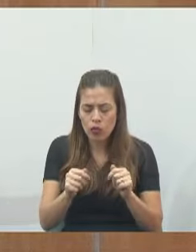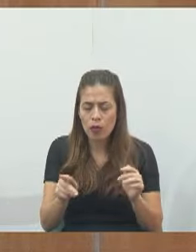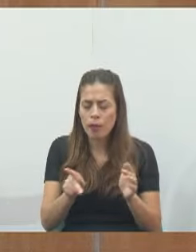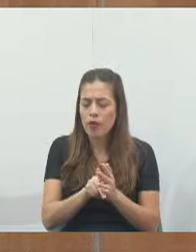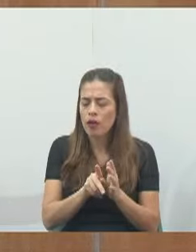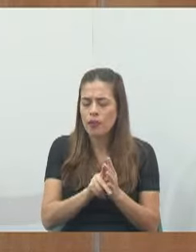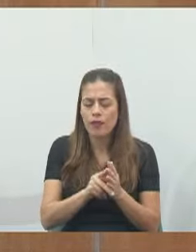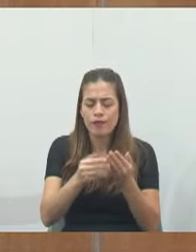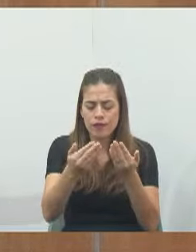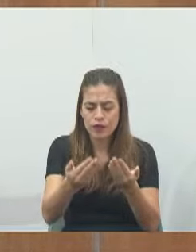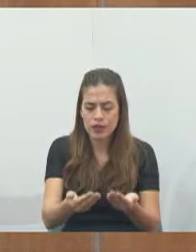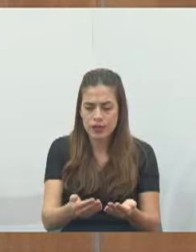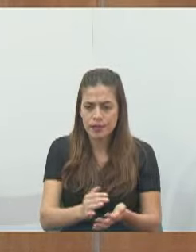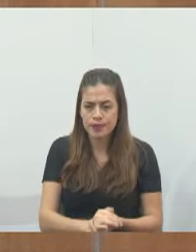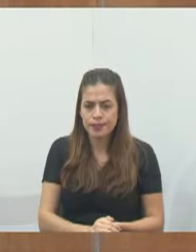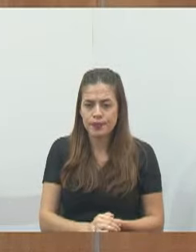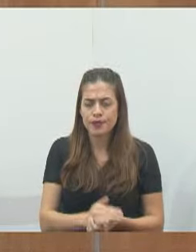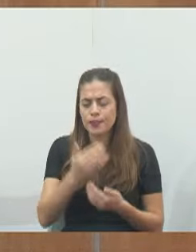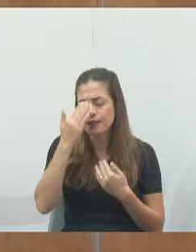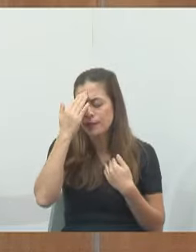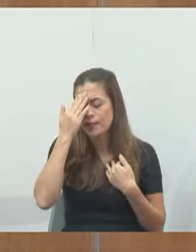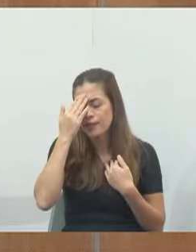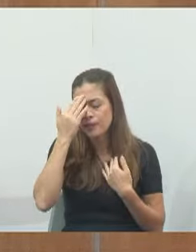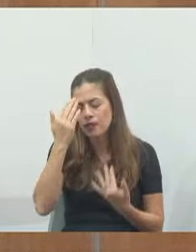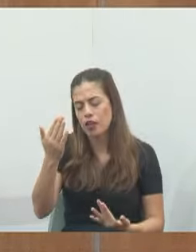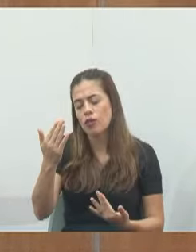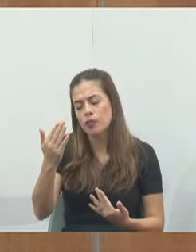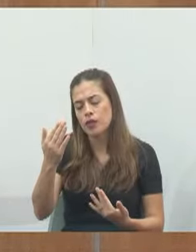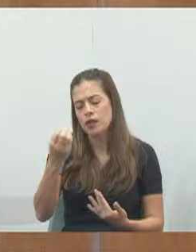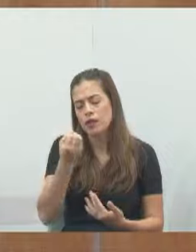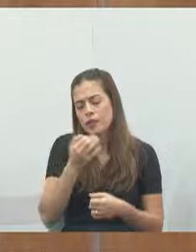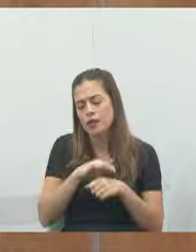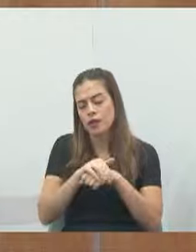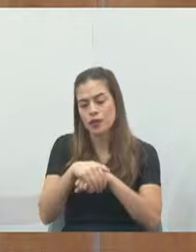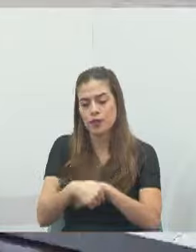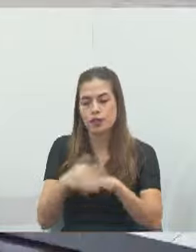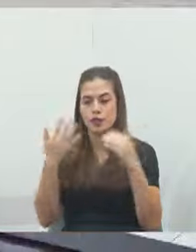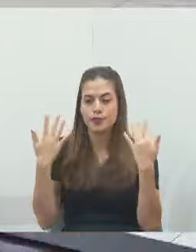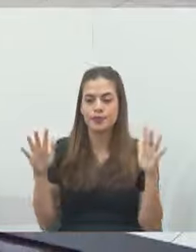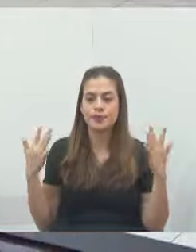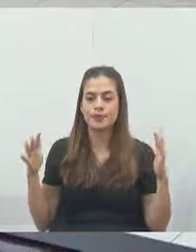de você. Meu muito obrigado, uma boa noite.